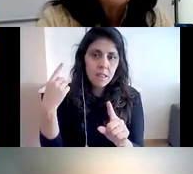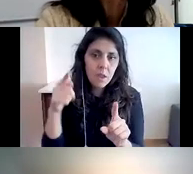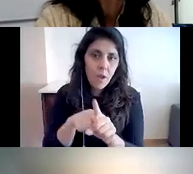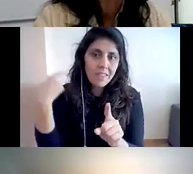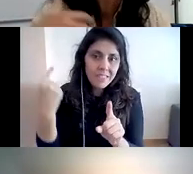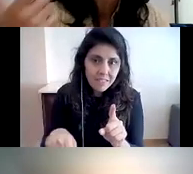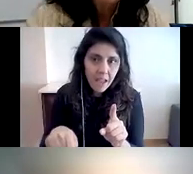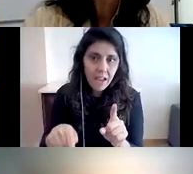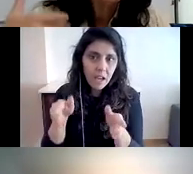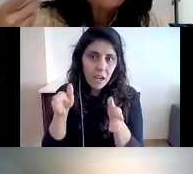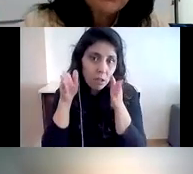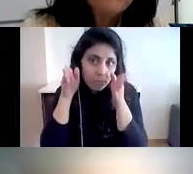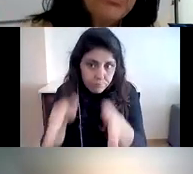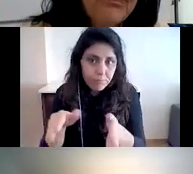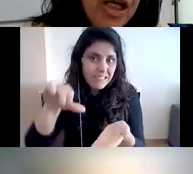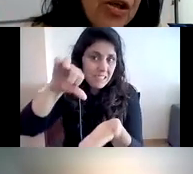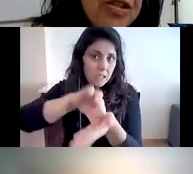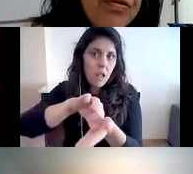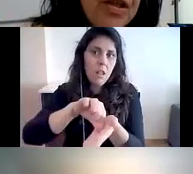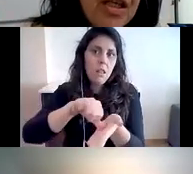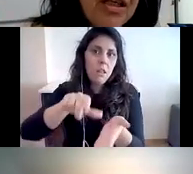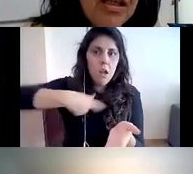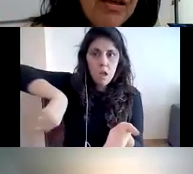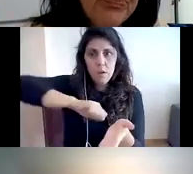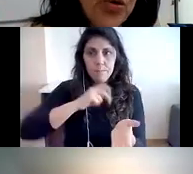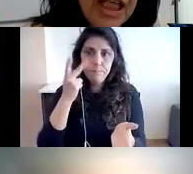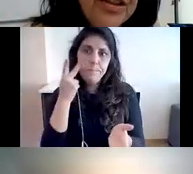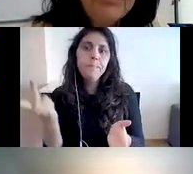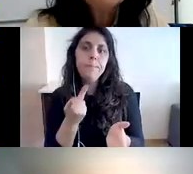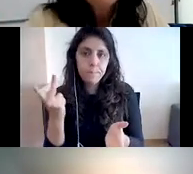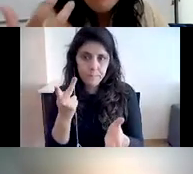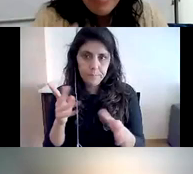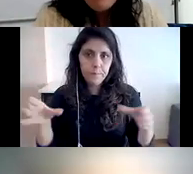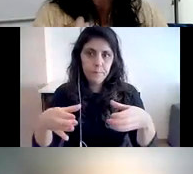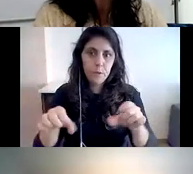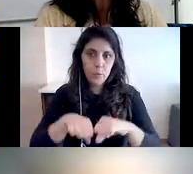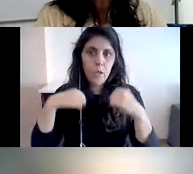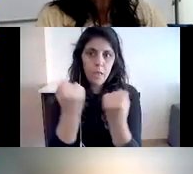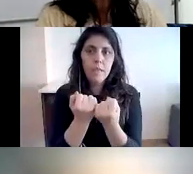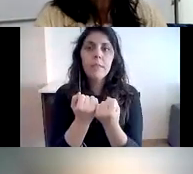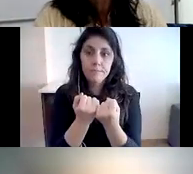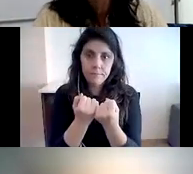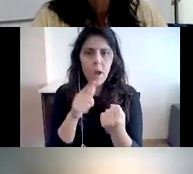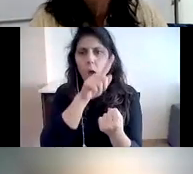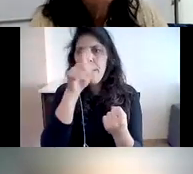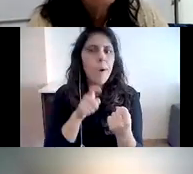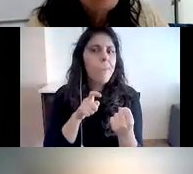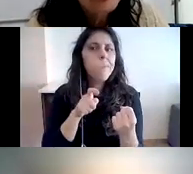contributo central para a nossa vida coletiva, é uma interrogação